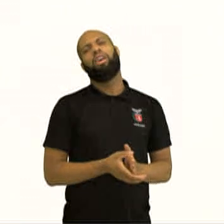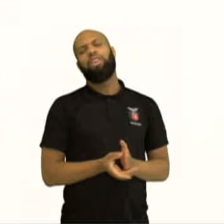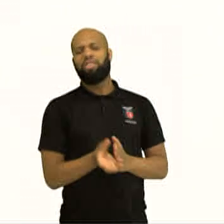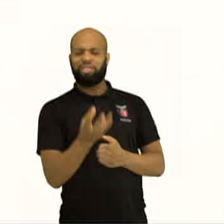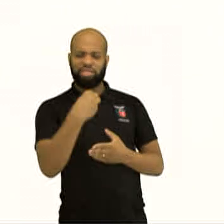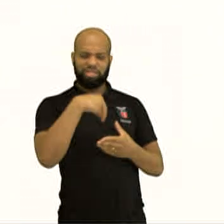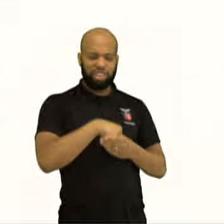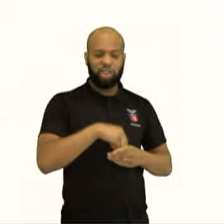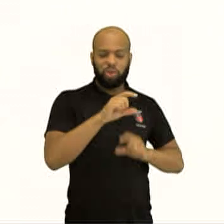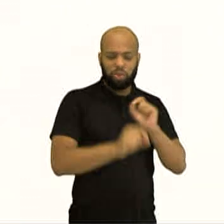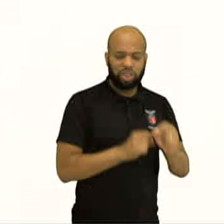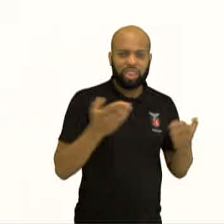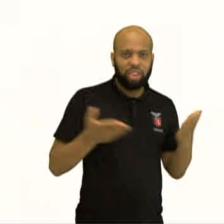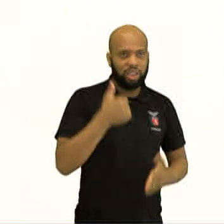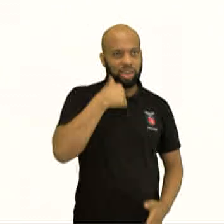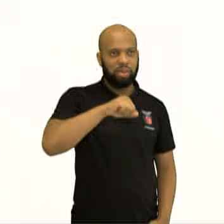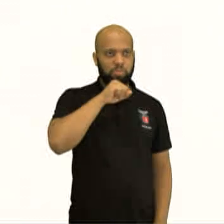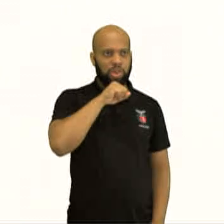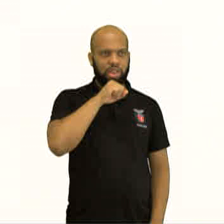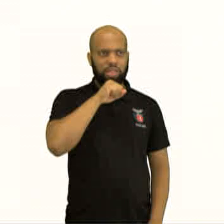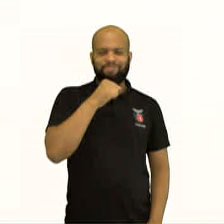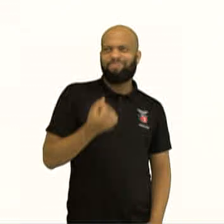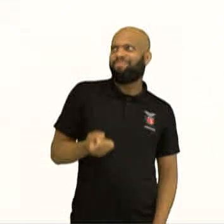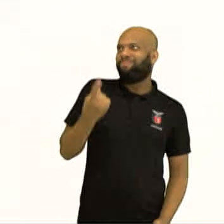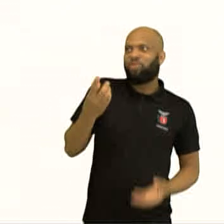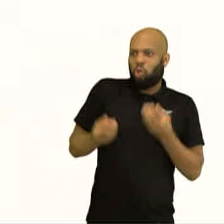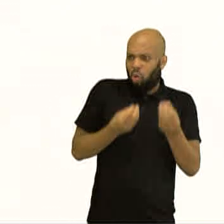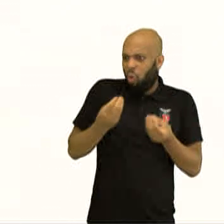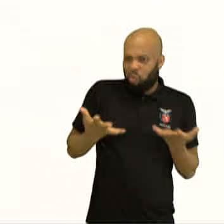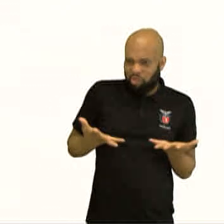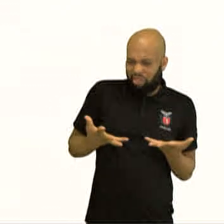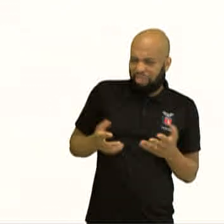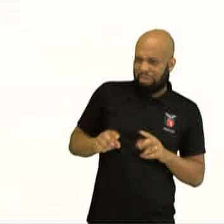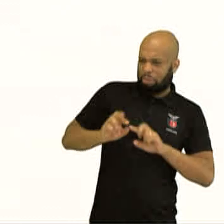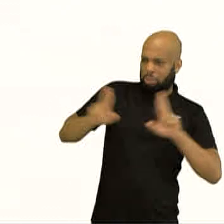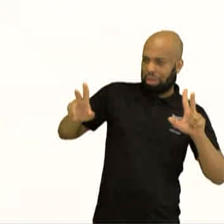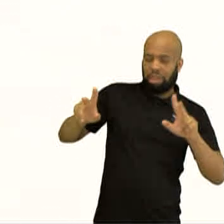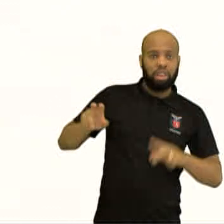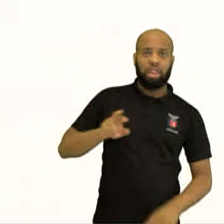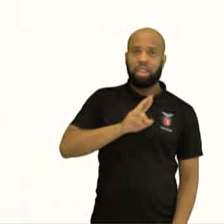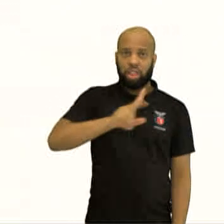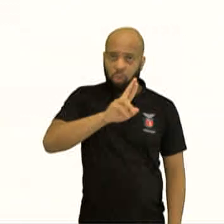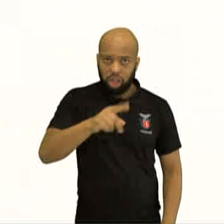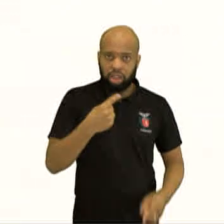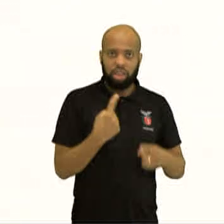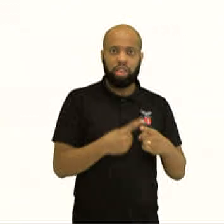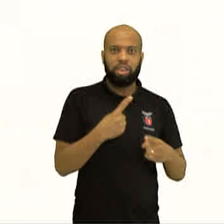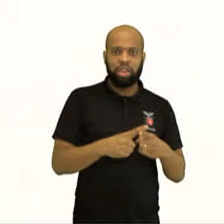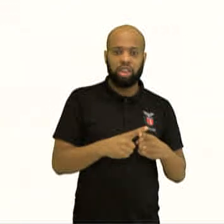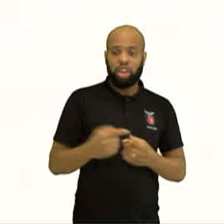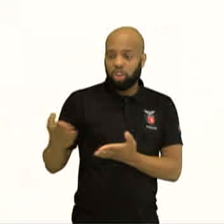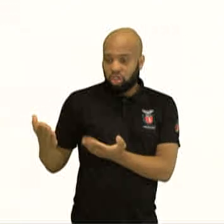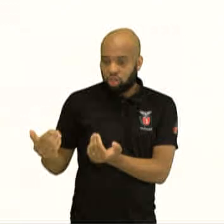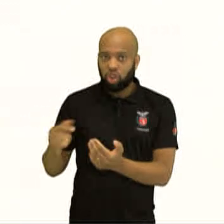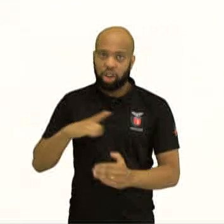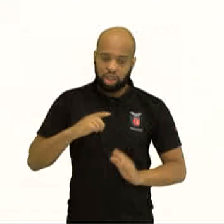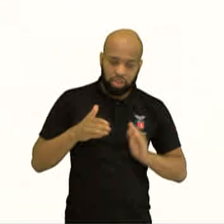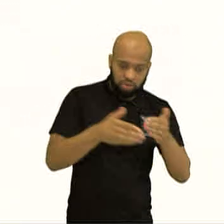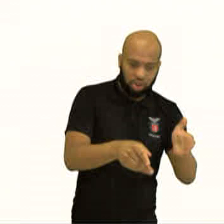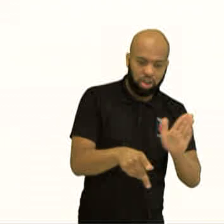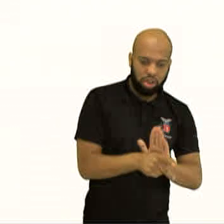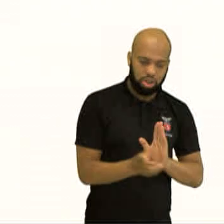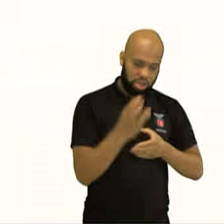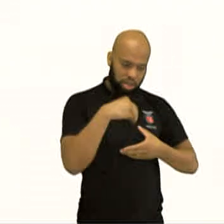Maternalizar um cão parece uma atitude senil. Não é. Os muitos jovens mais voltados para a construção de si